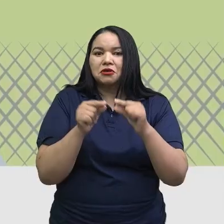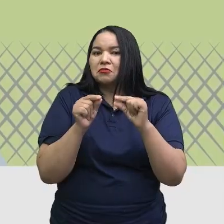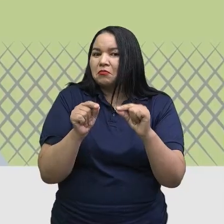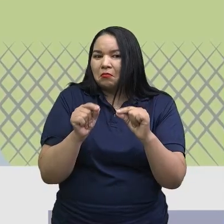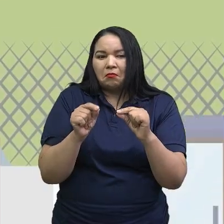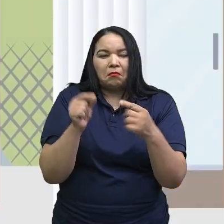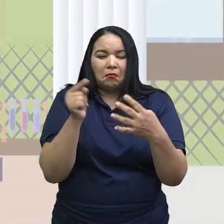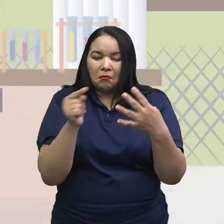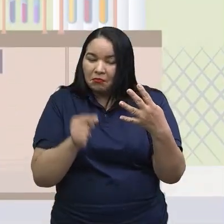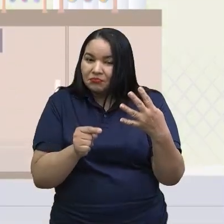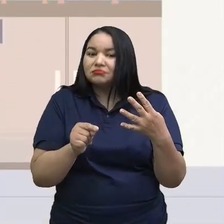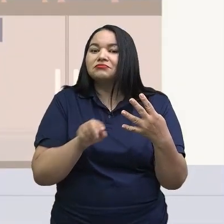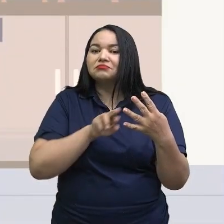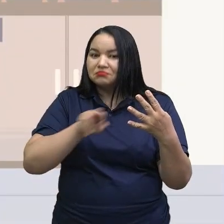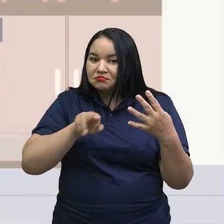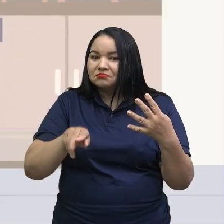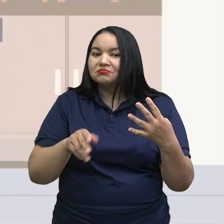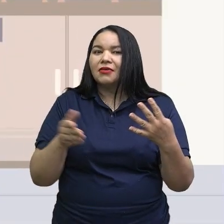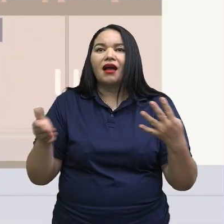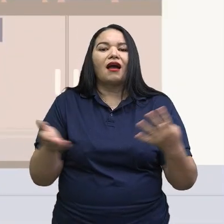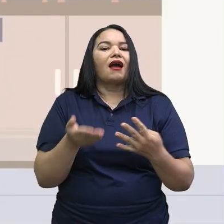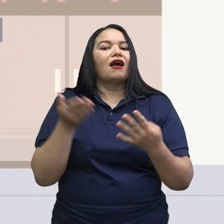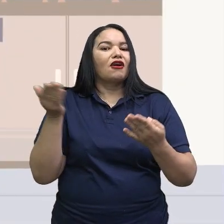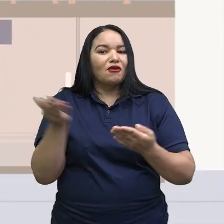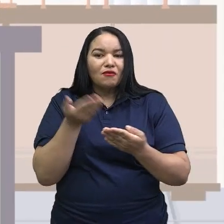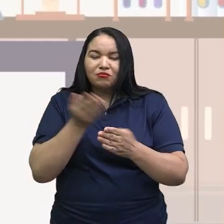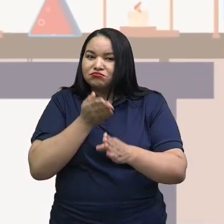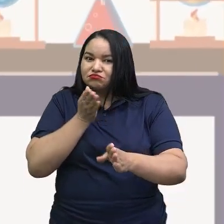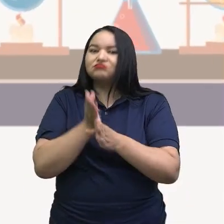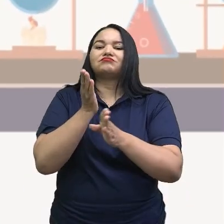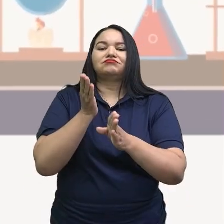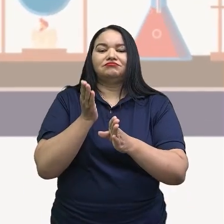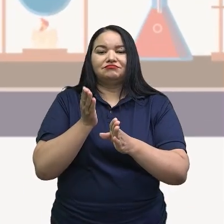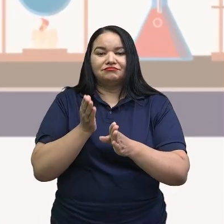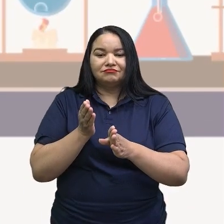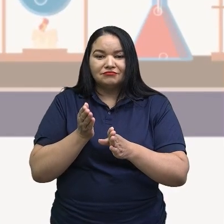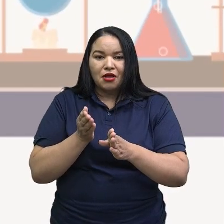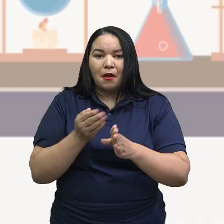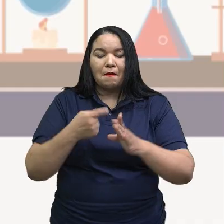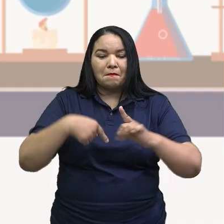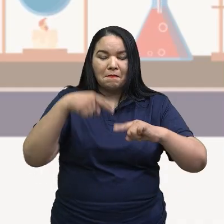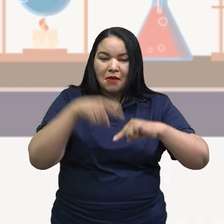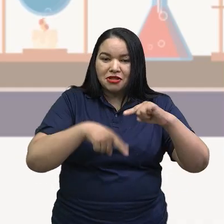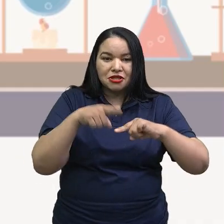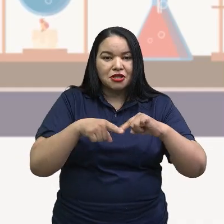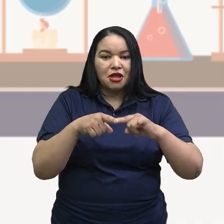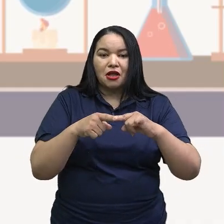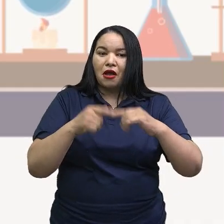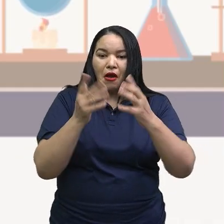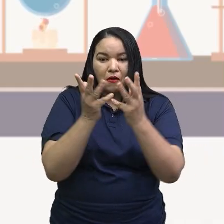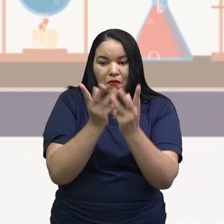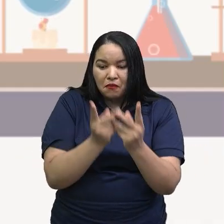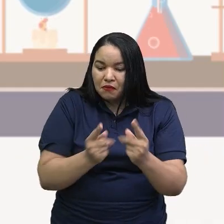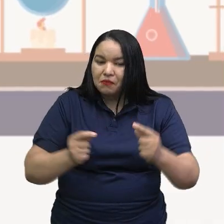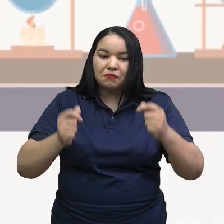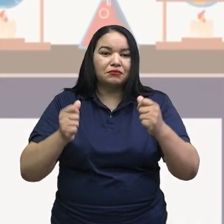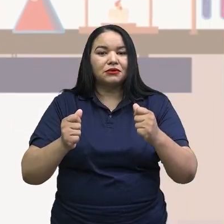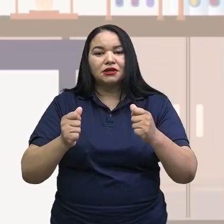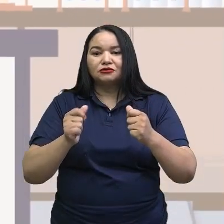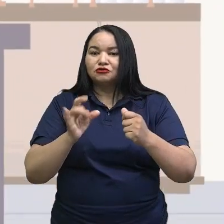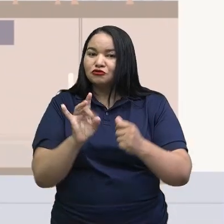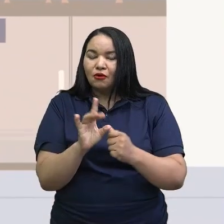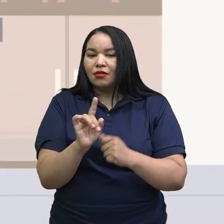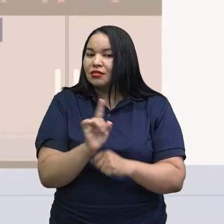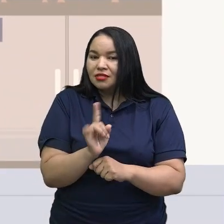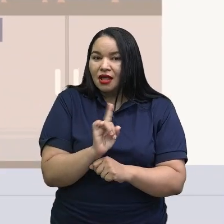incríveis. Agora entendo! O material não está simplesmente desaparecendo.